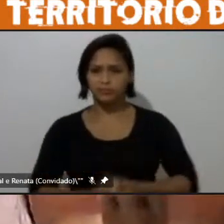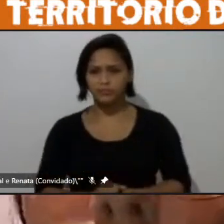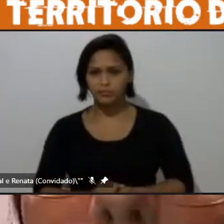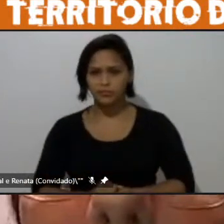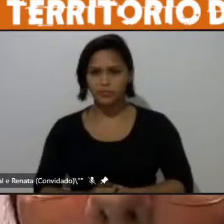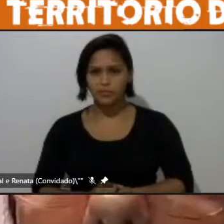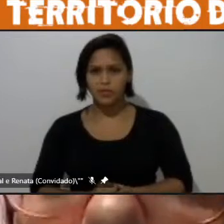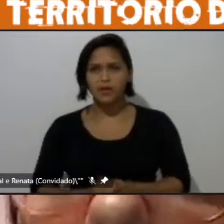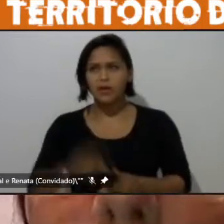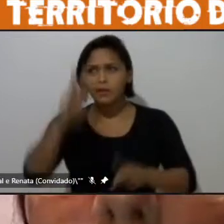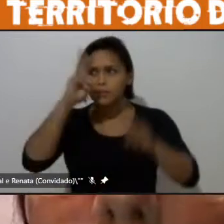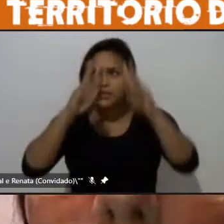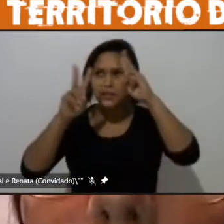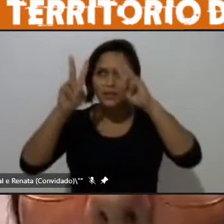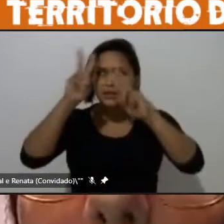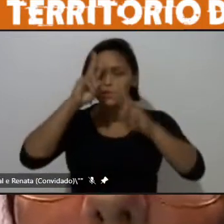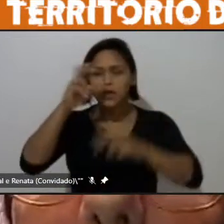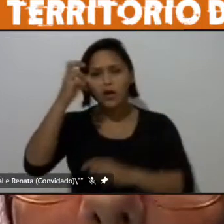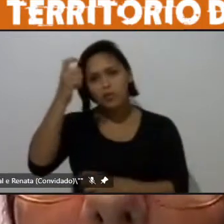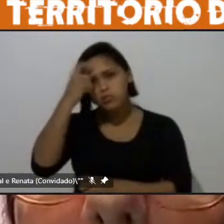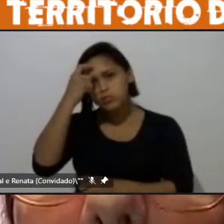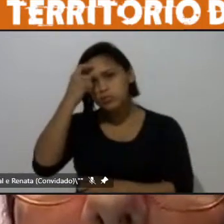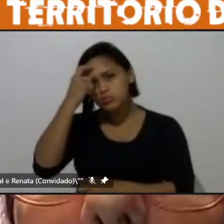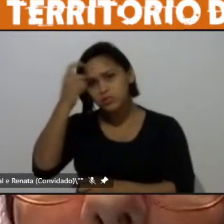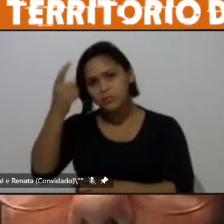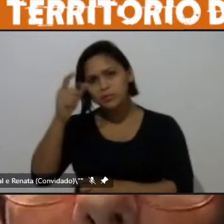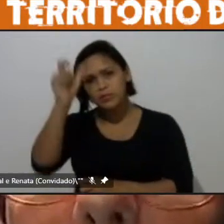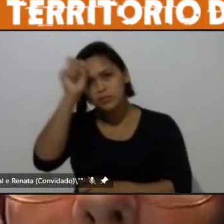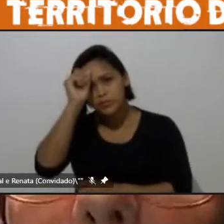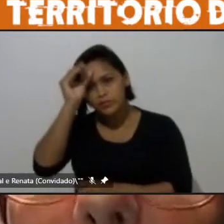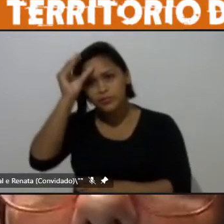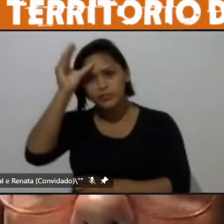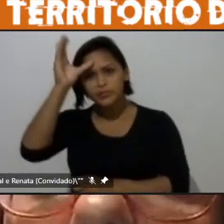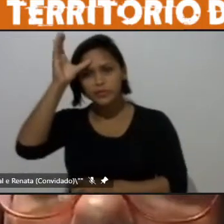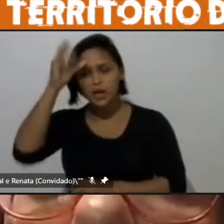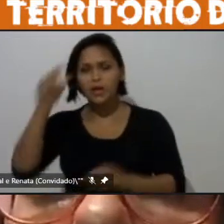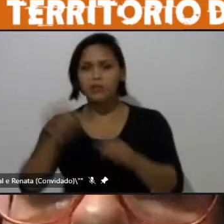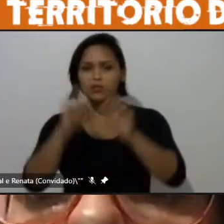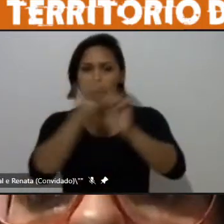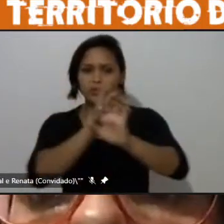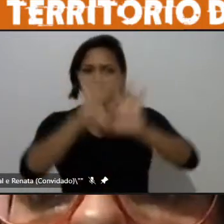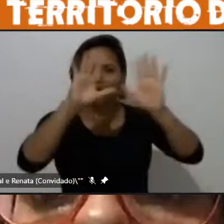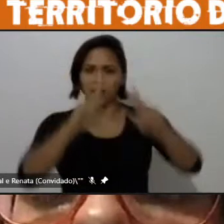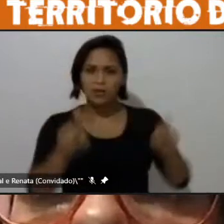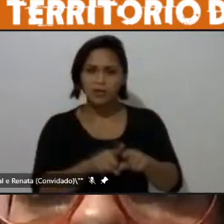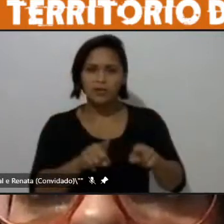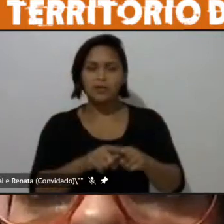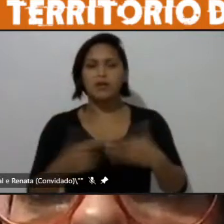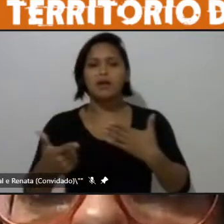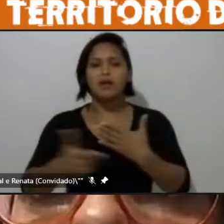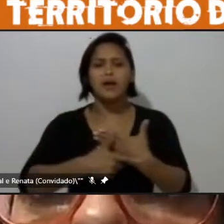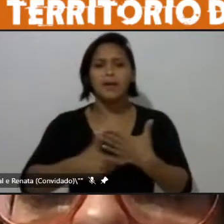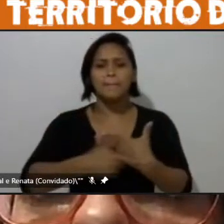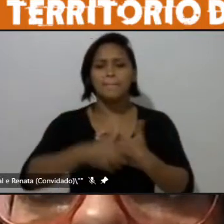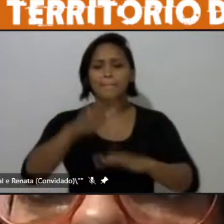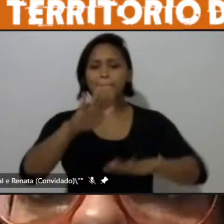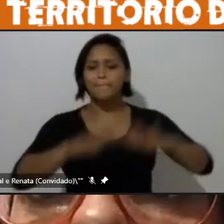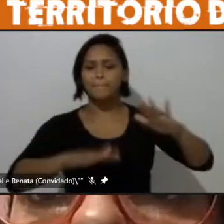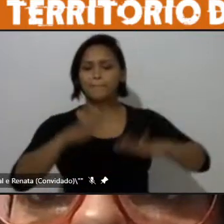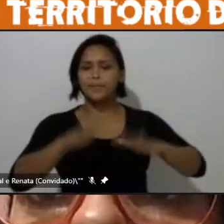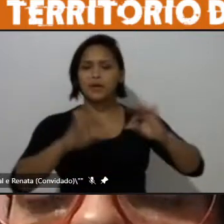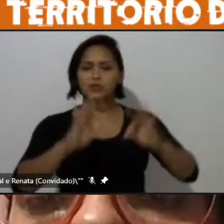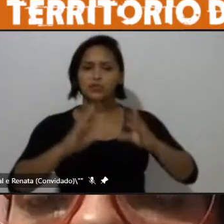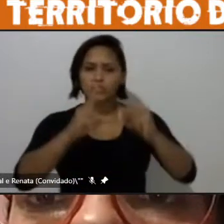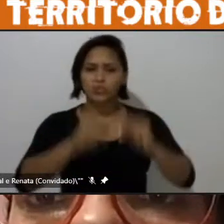tá refletindo, pensando, né? A gente tem uma noção muito clara do papel dos movimentos,